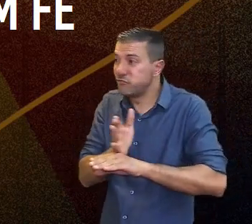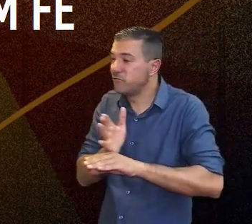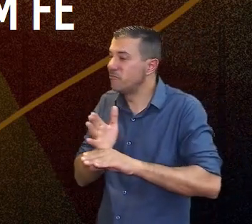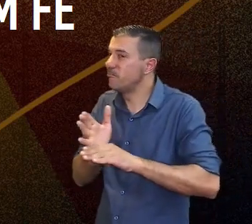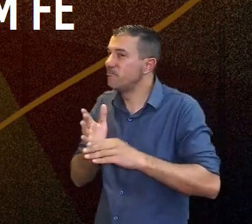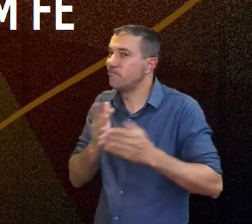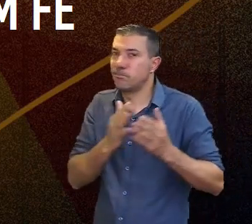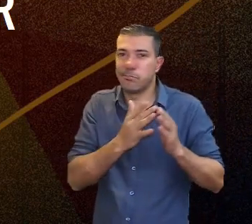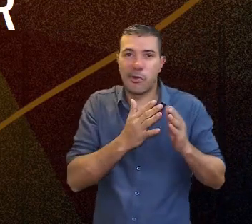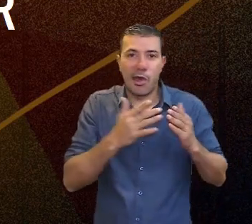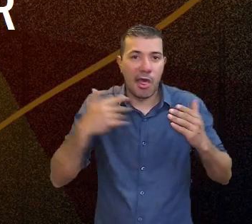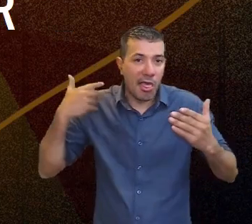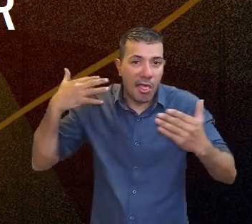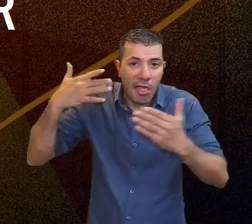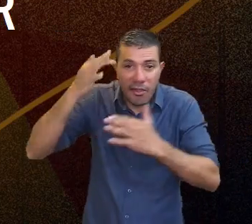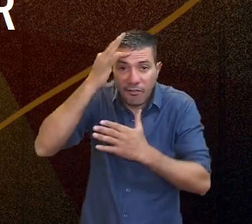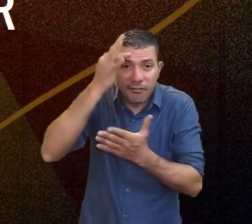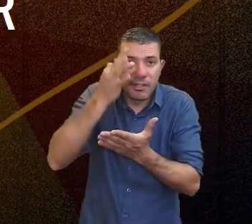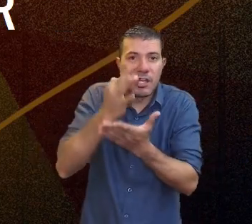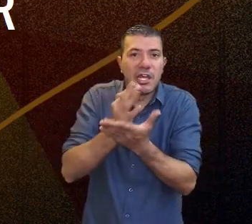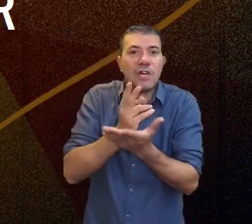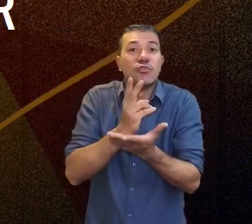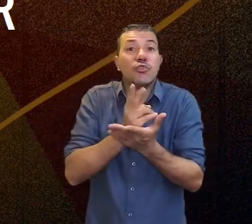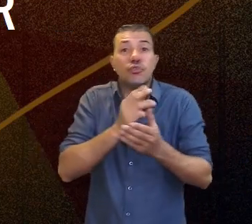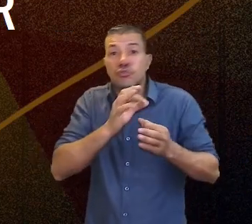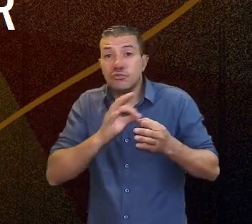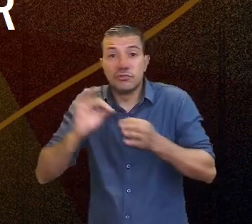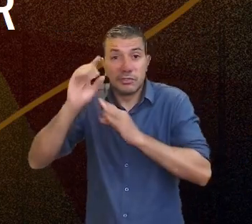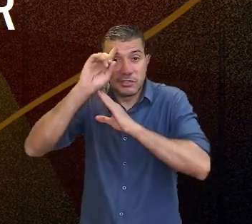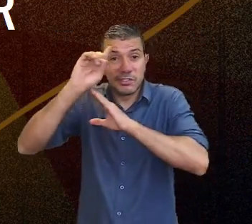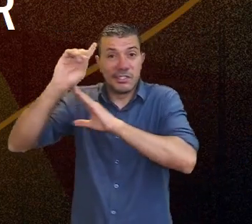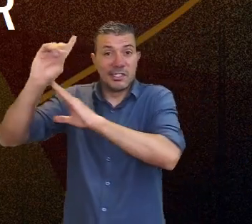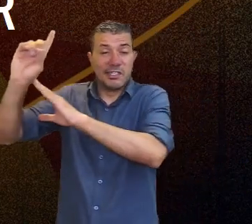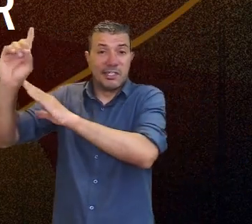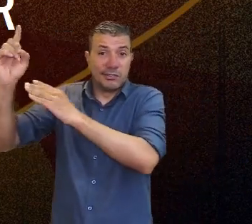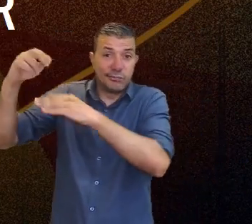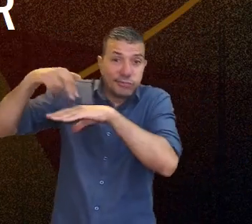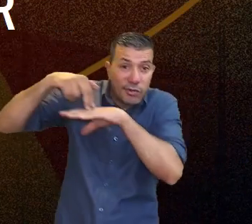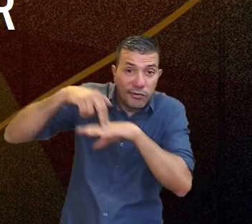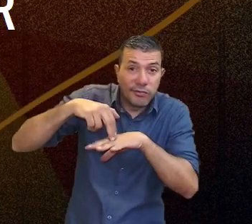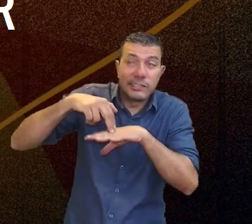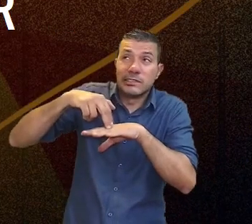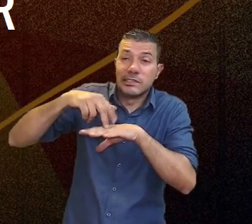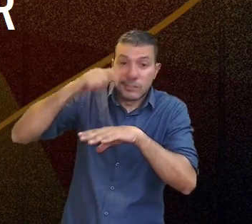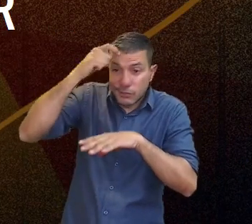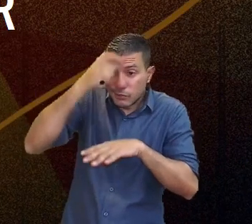permanecerei em fé. Enquanto Ele não chega,